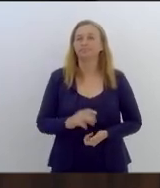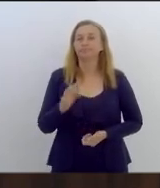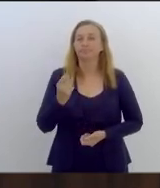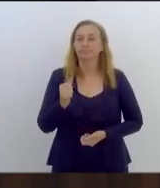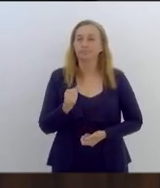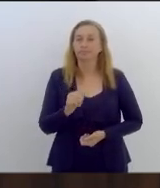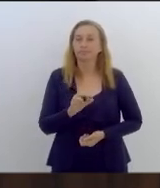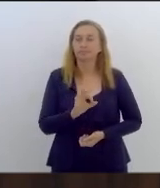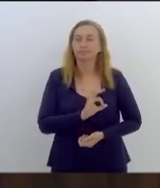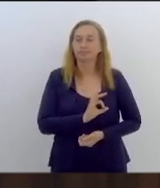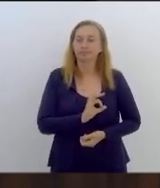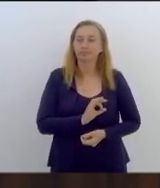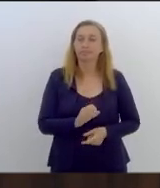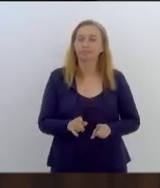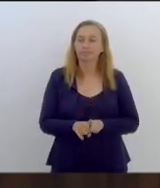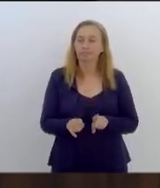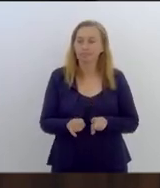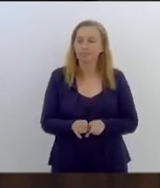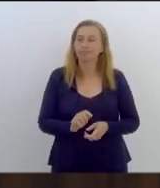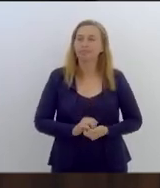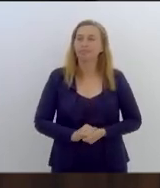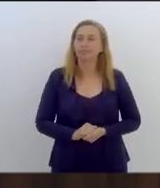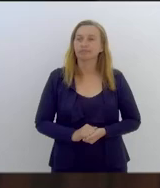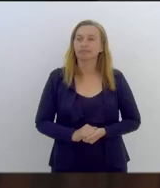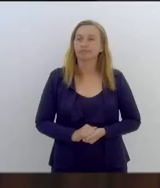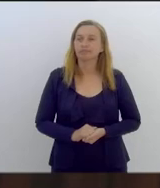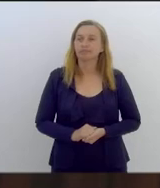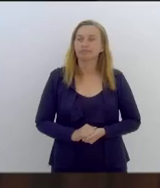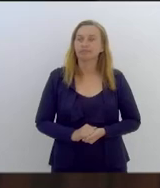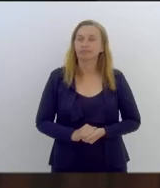Rocha e bancada do PSOL.